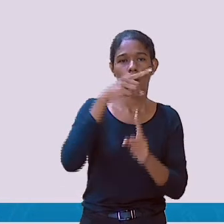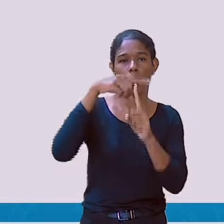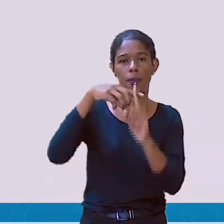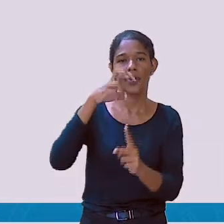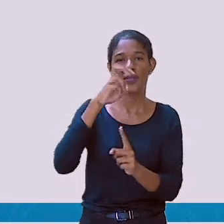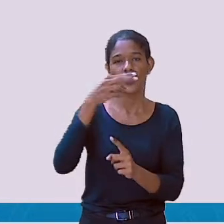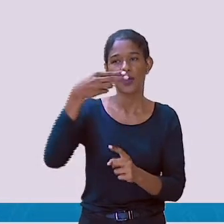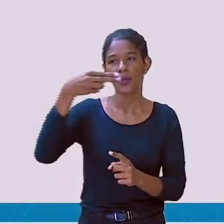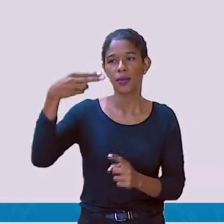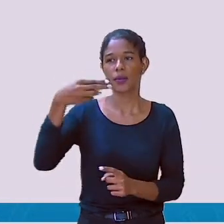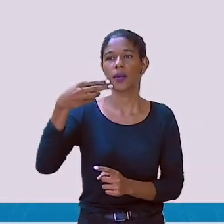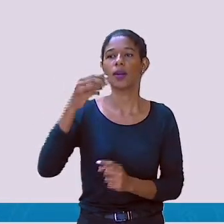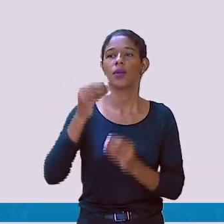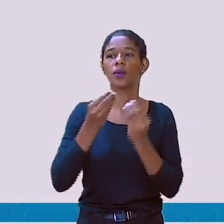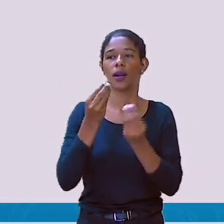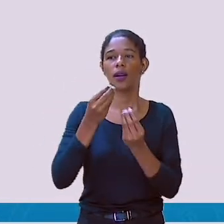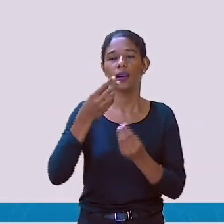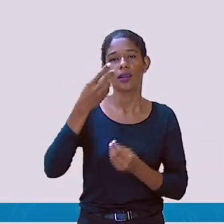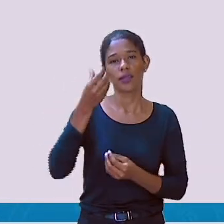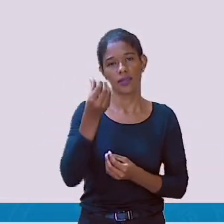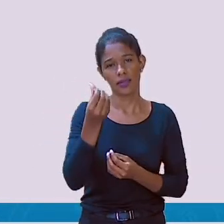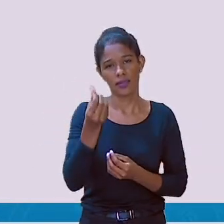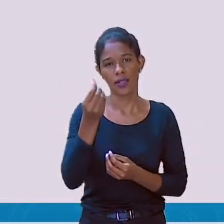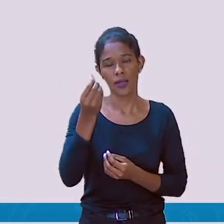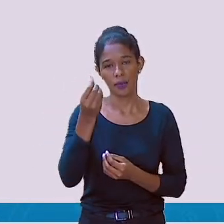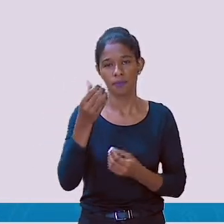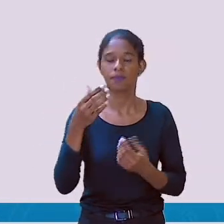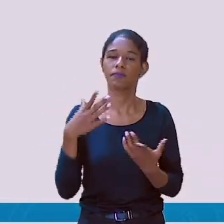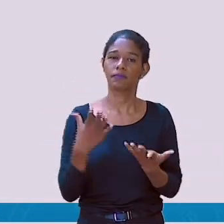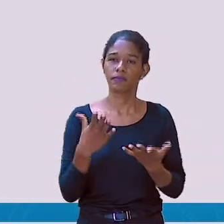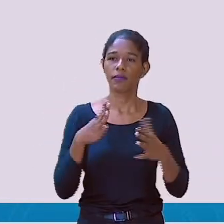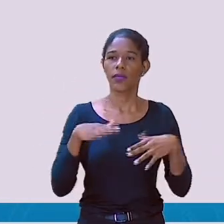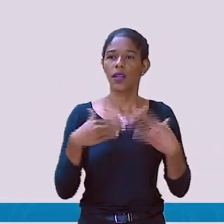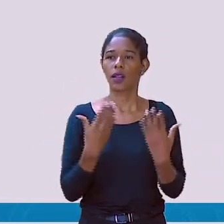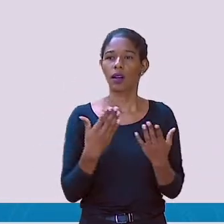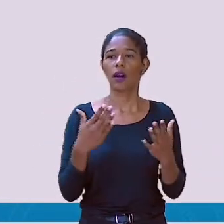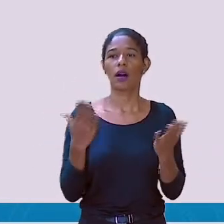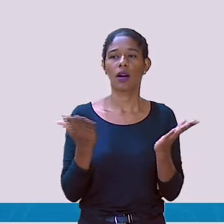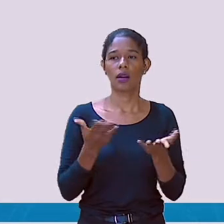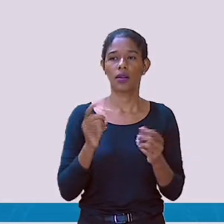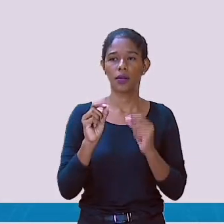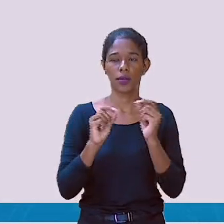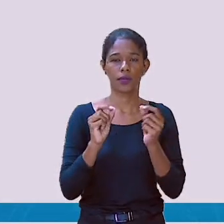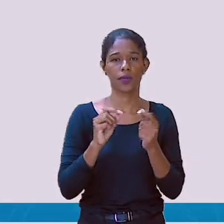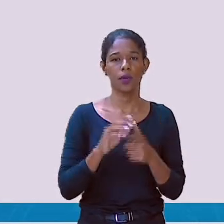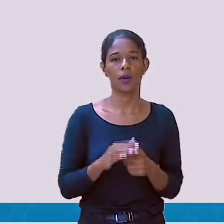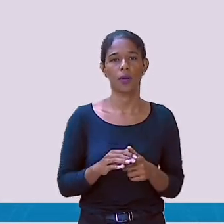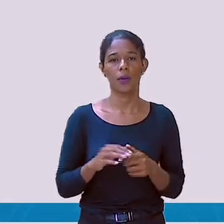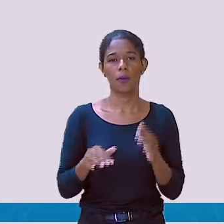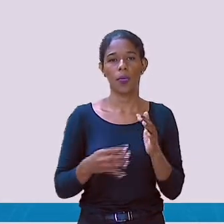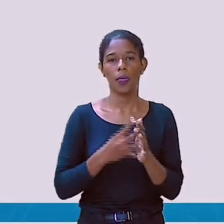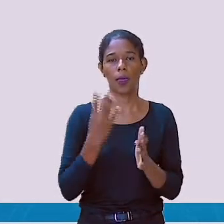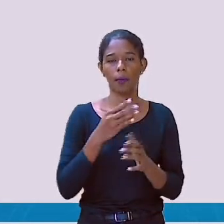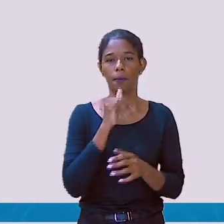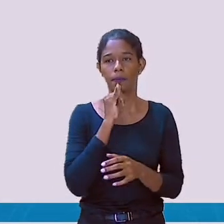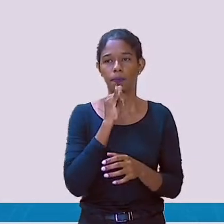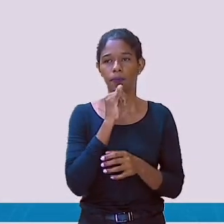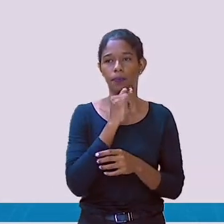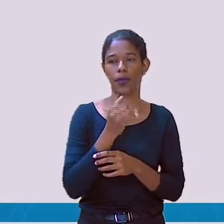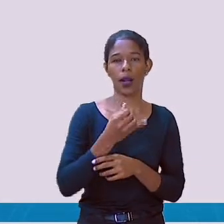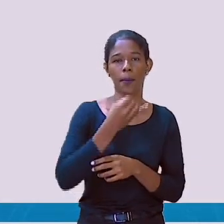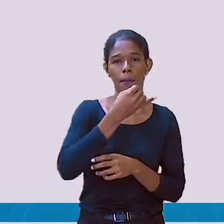quadrado. Quem é o expoente de b? 1. Como que eu vou determinar o grau deste monômio? Eu